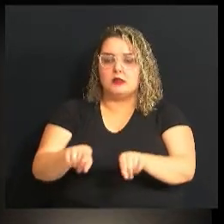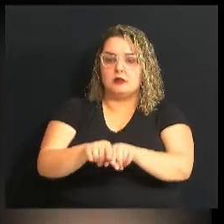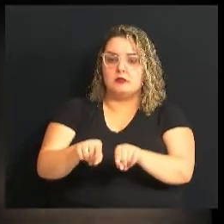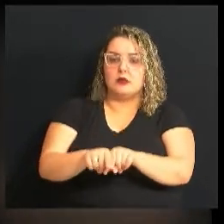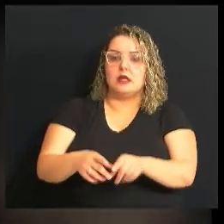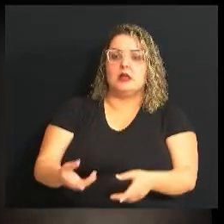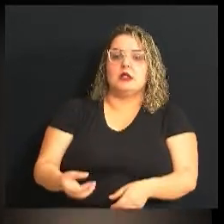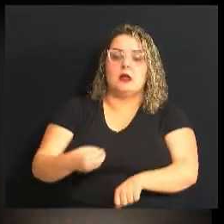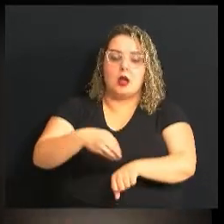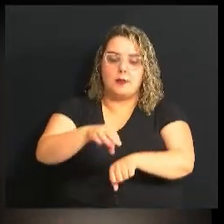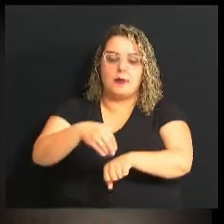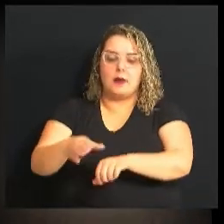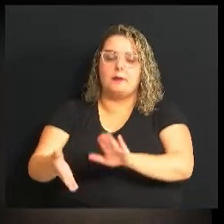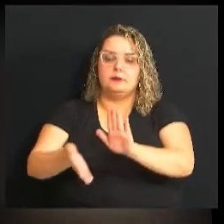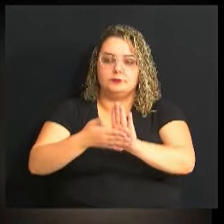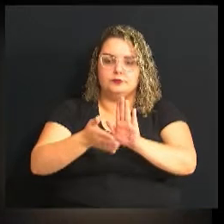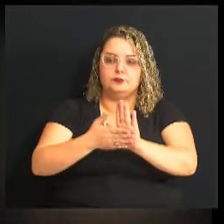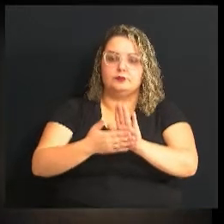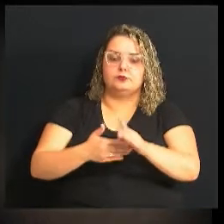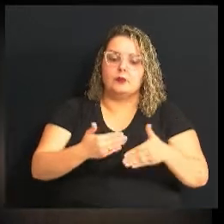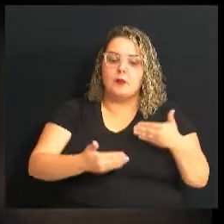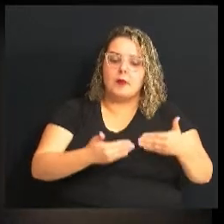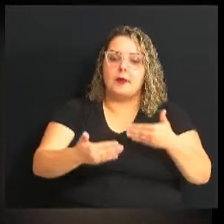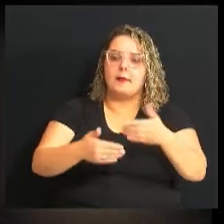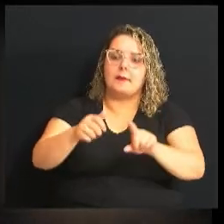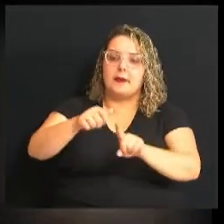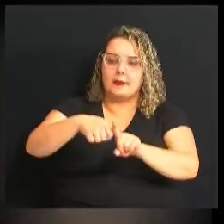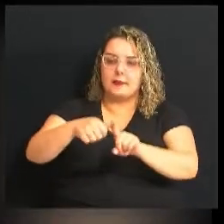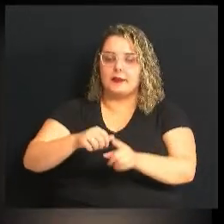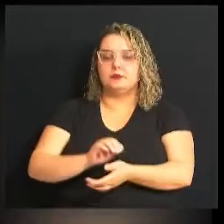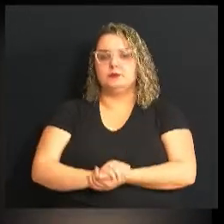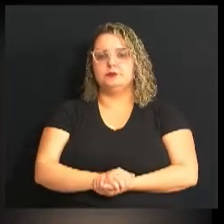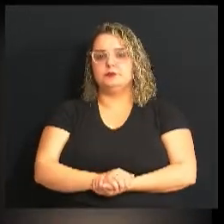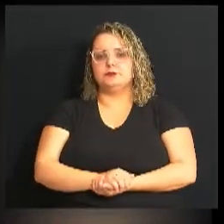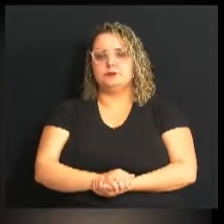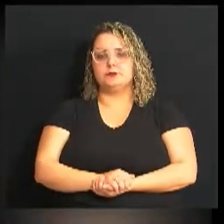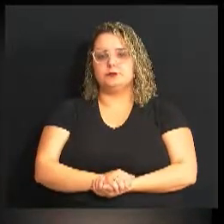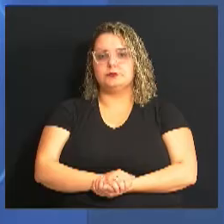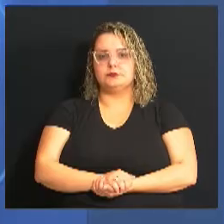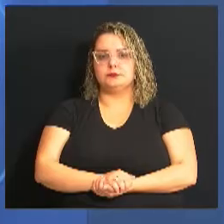que foram levantadas ao longo dos meses.